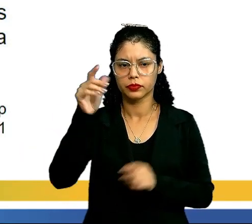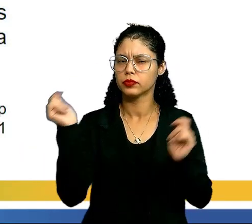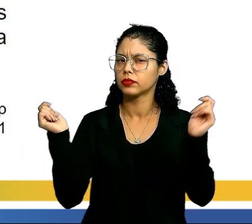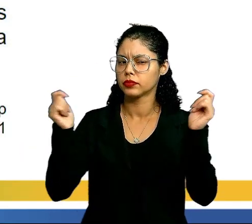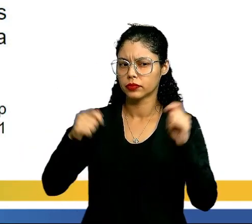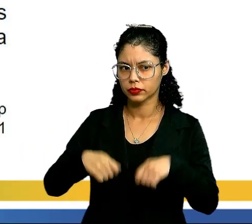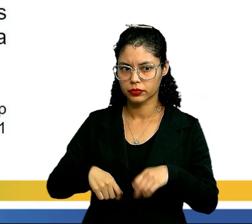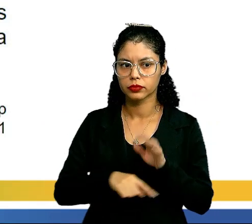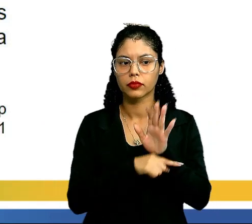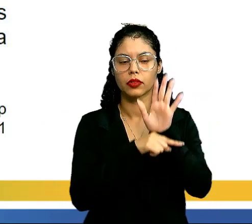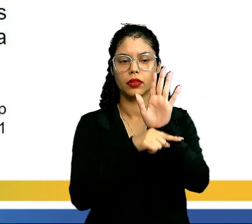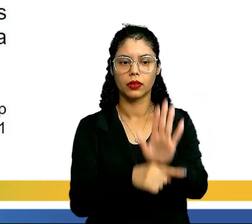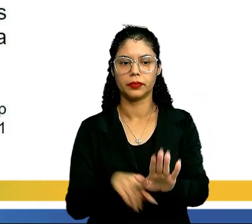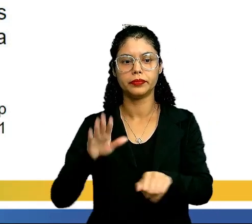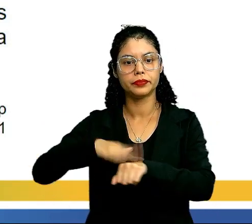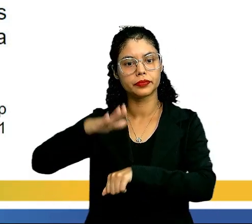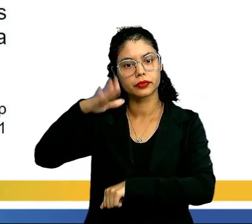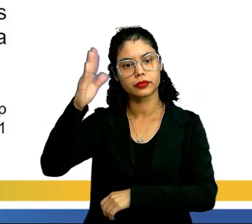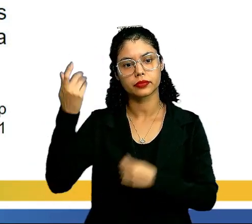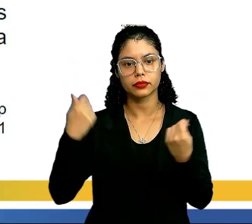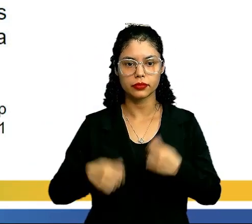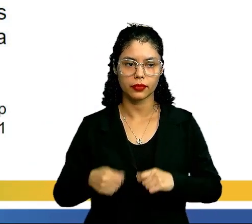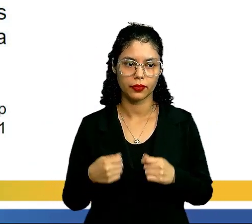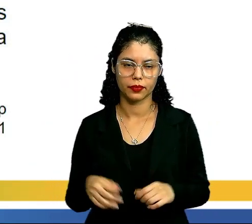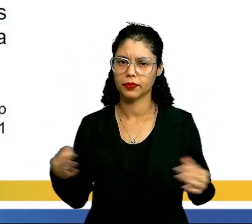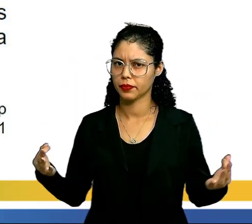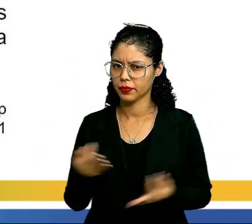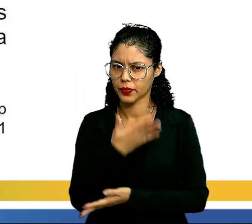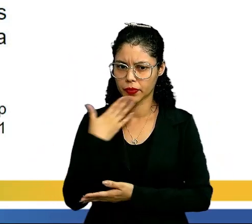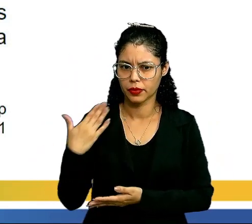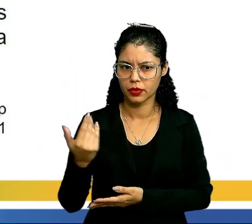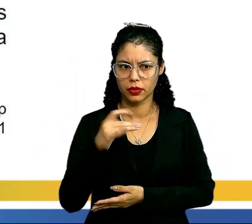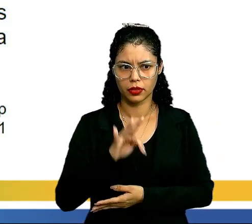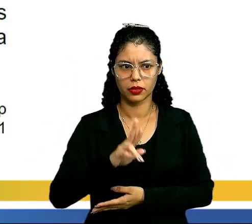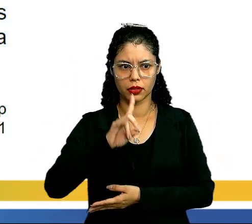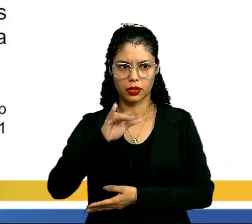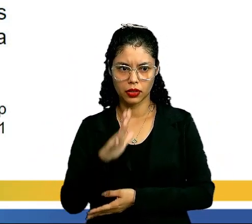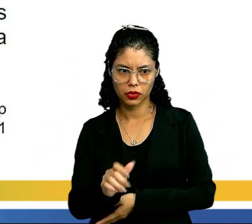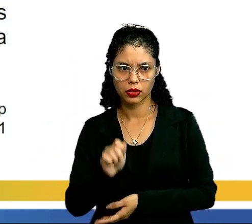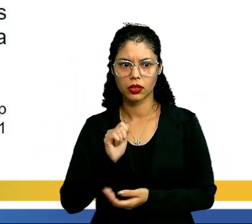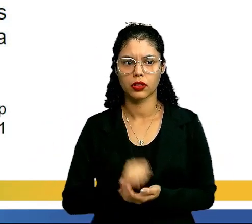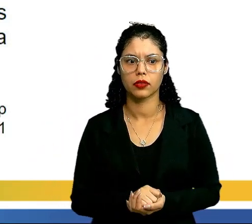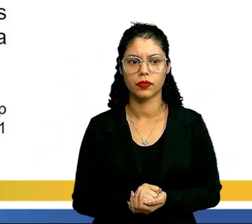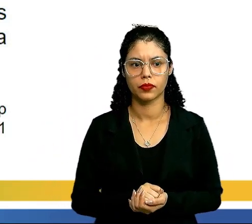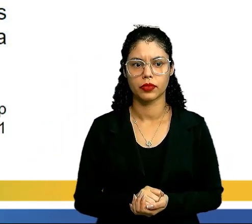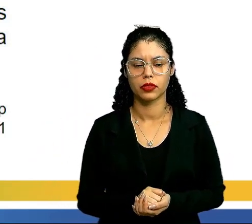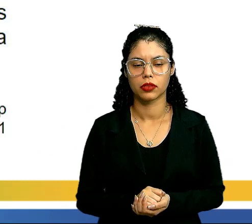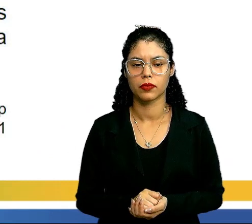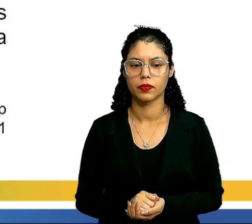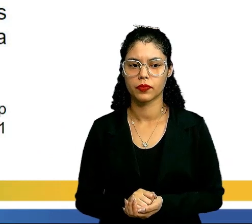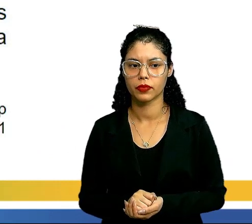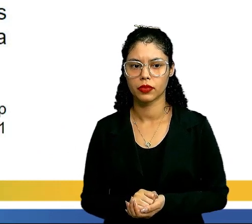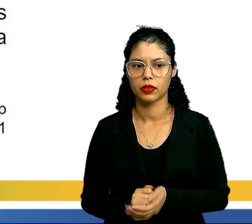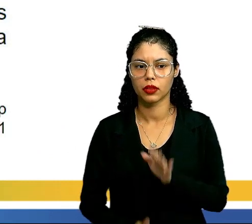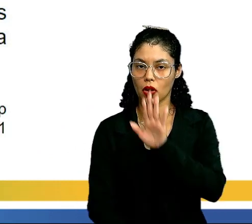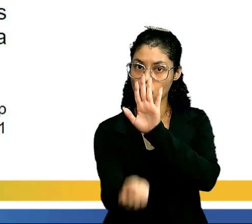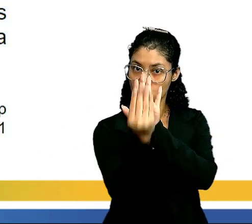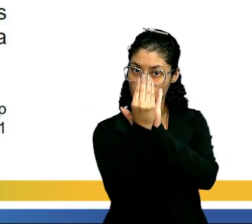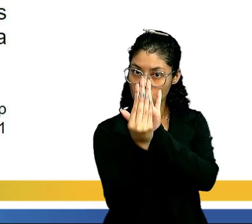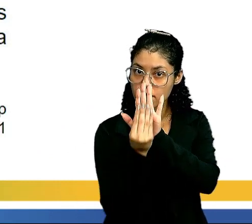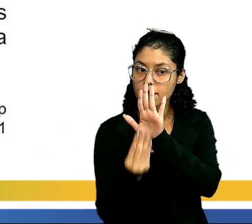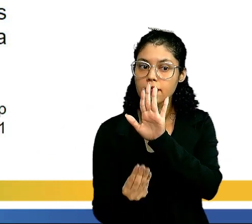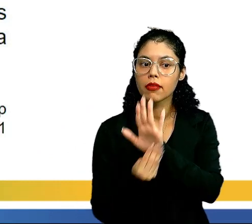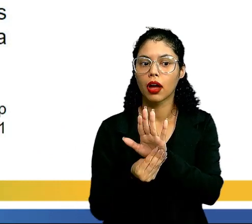mapas para que fosse possível uma representação mais precisa das relações